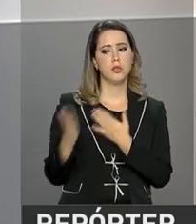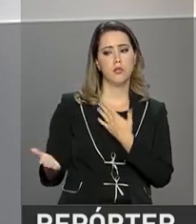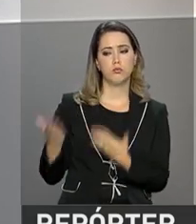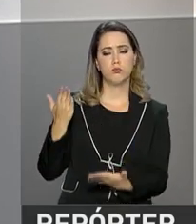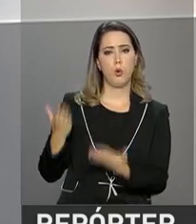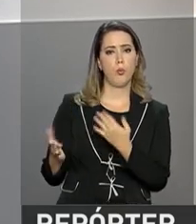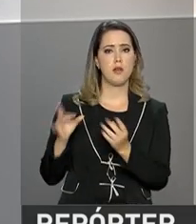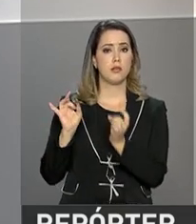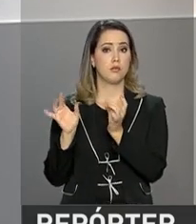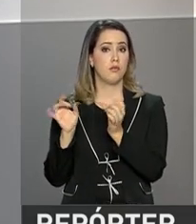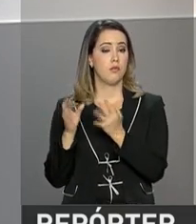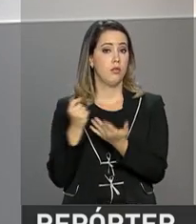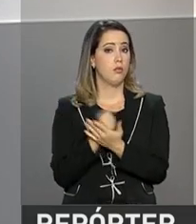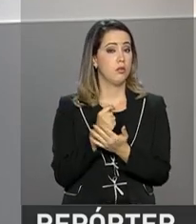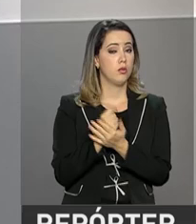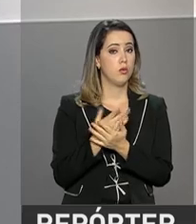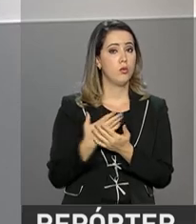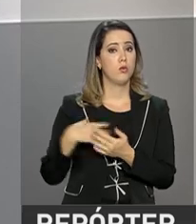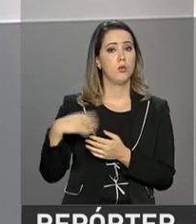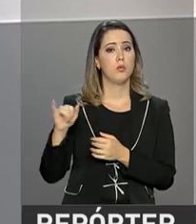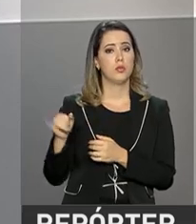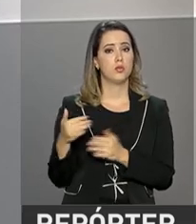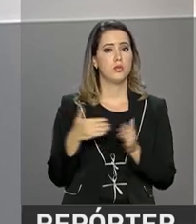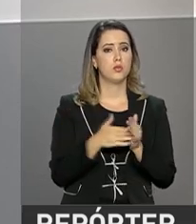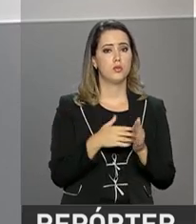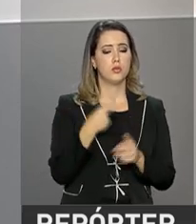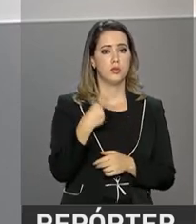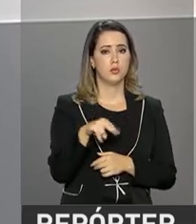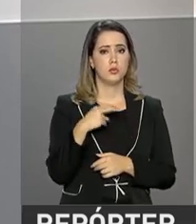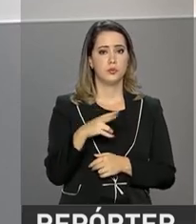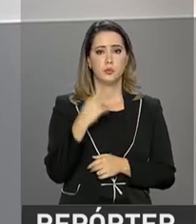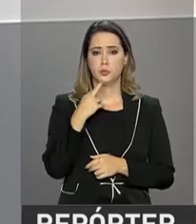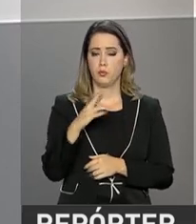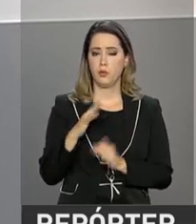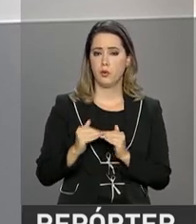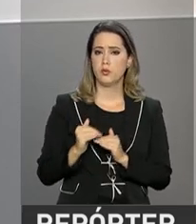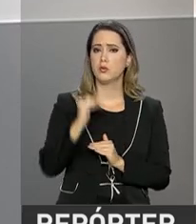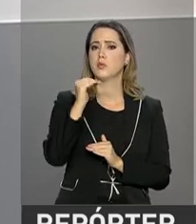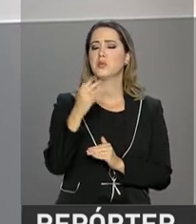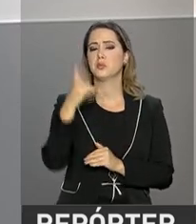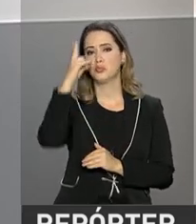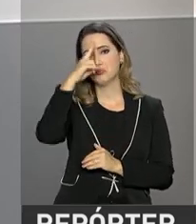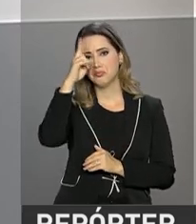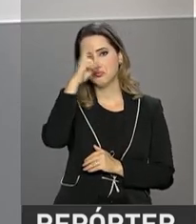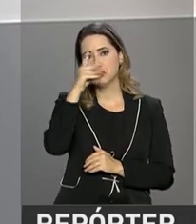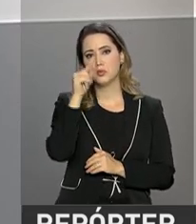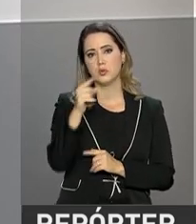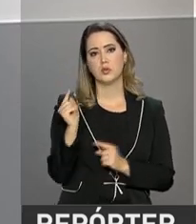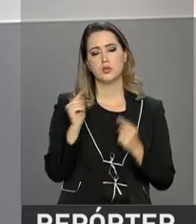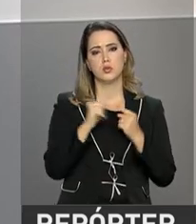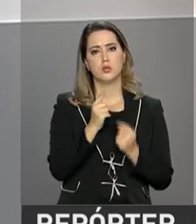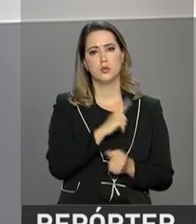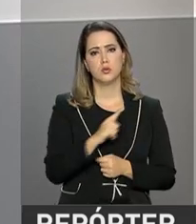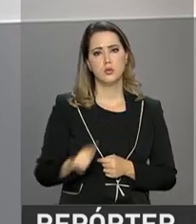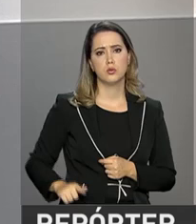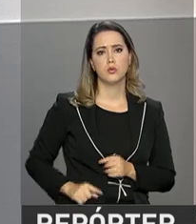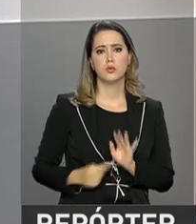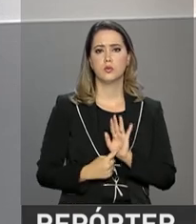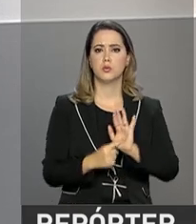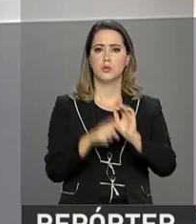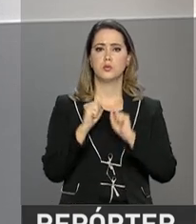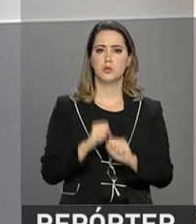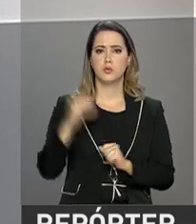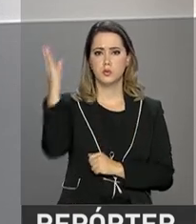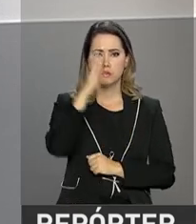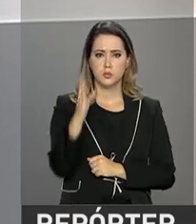comercial no acumulado de janeiro a novembro o resultado é o maior da história e de acordo com o governo mostra o potencial do